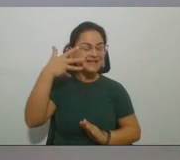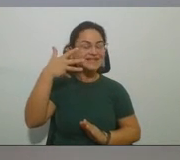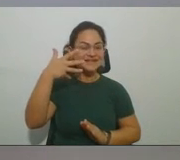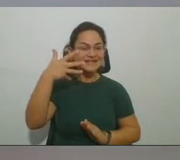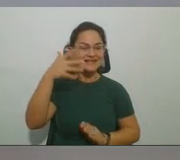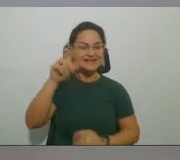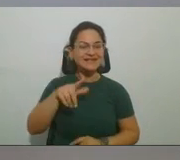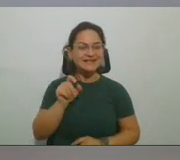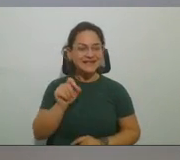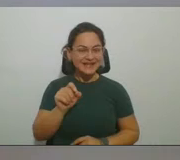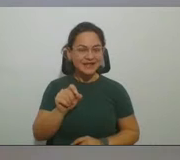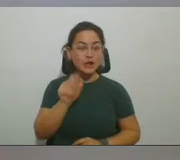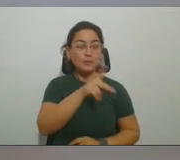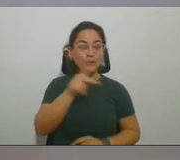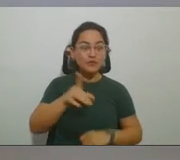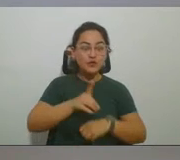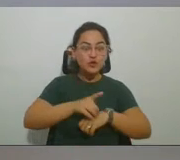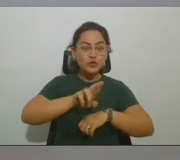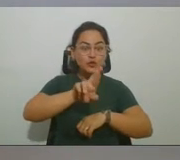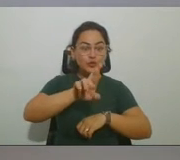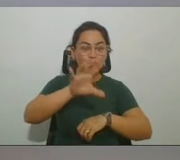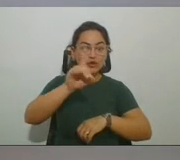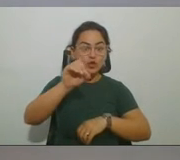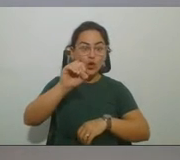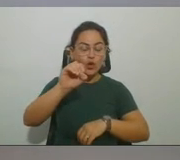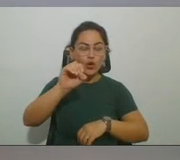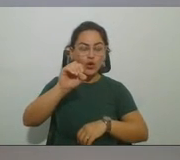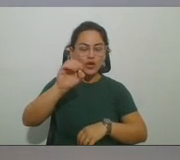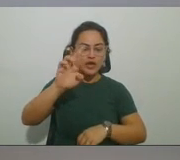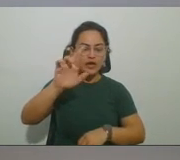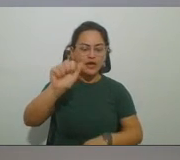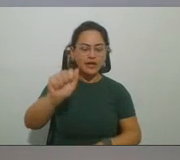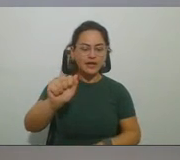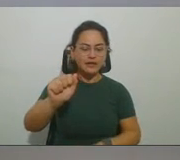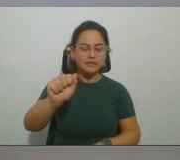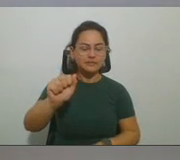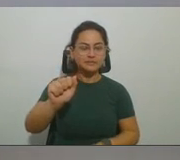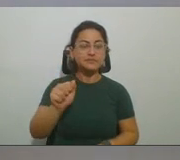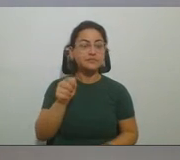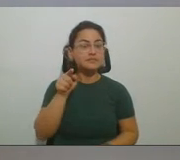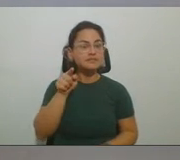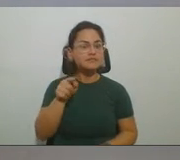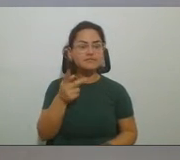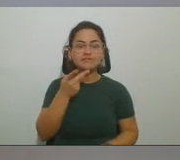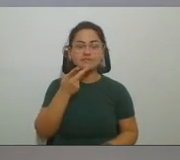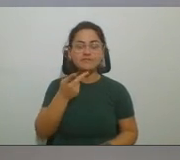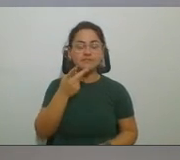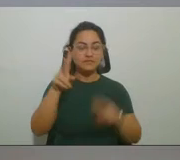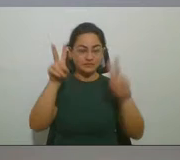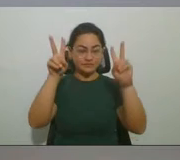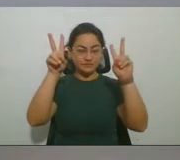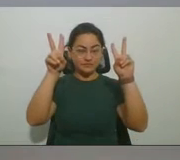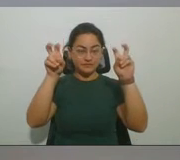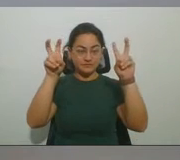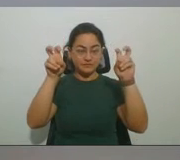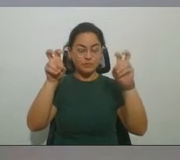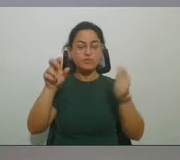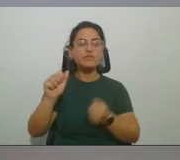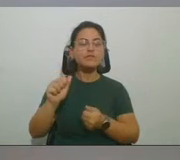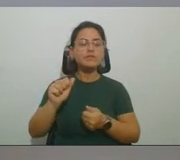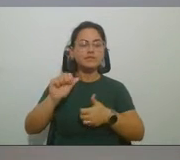de hoje, que é a professora doutora Dora Barranco, que fará a fala intitulada América